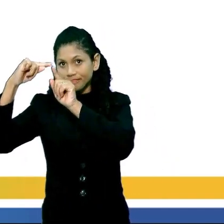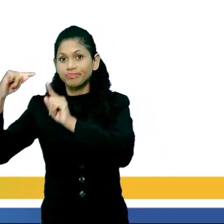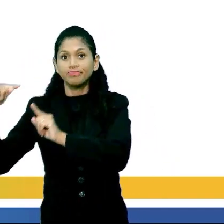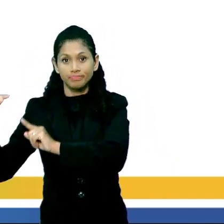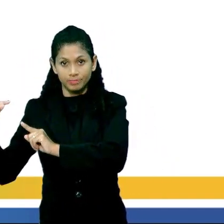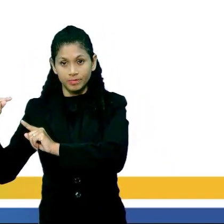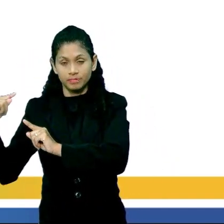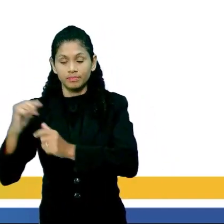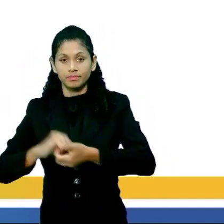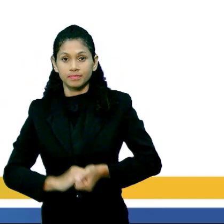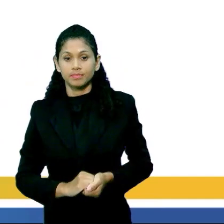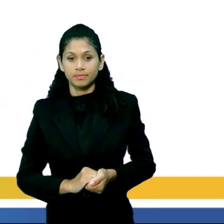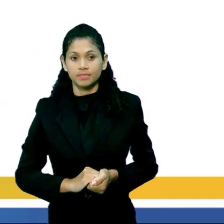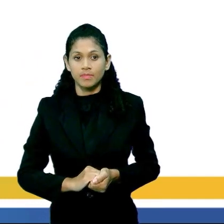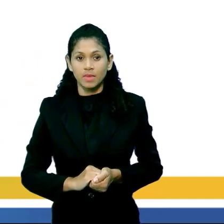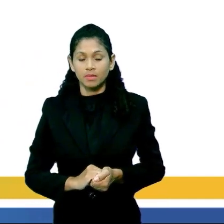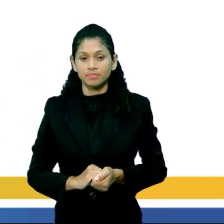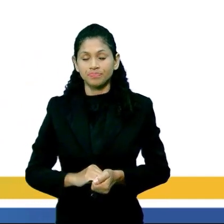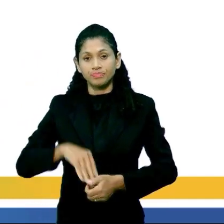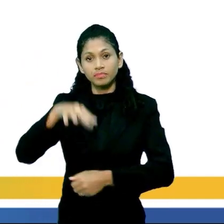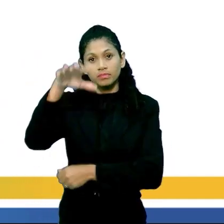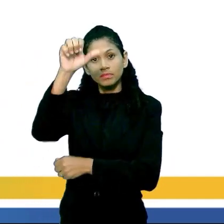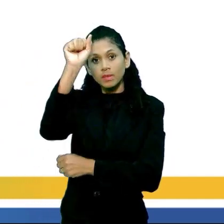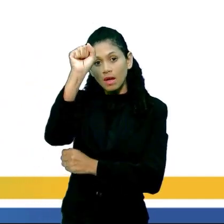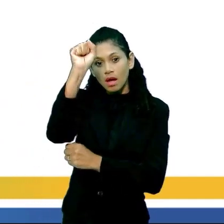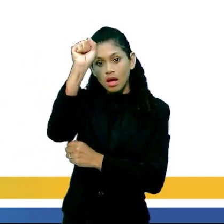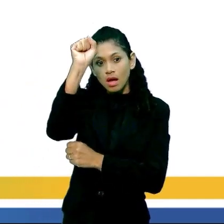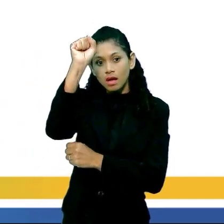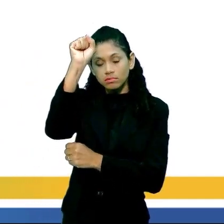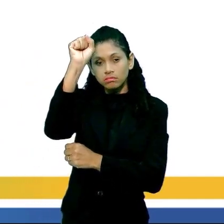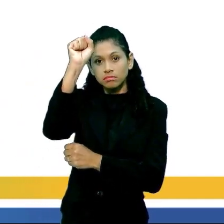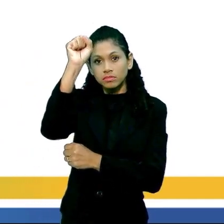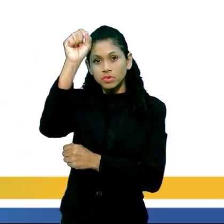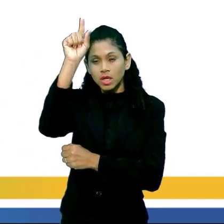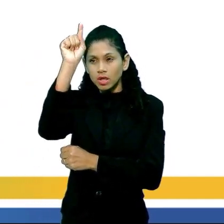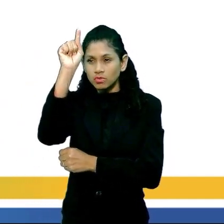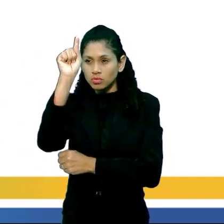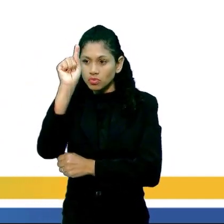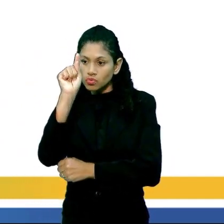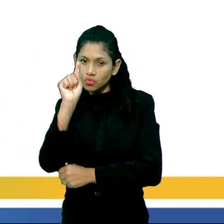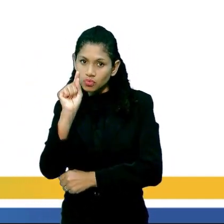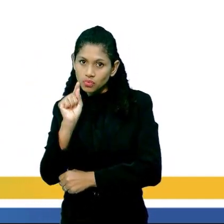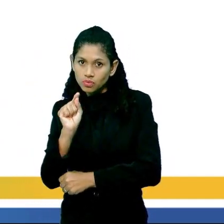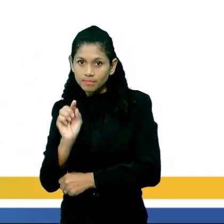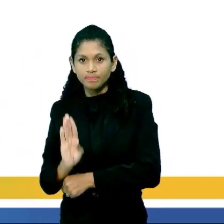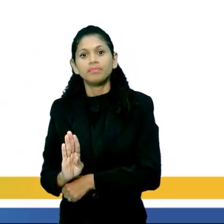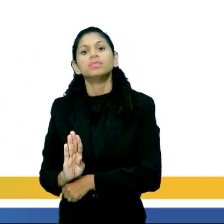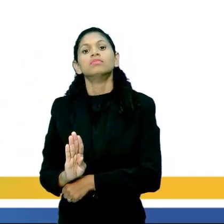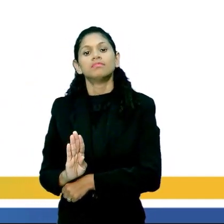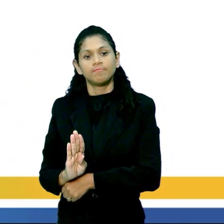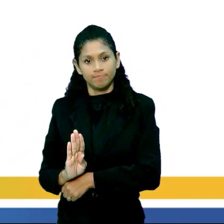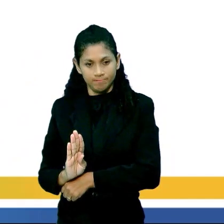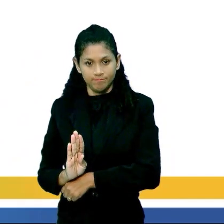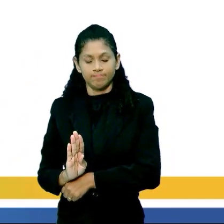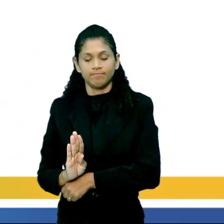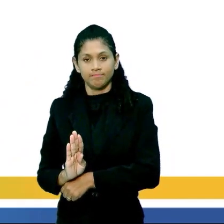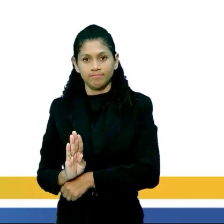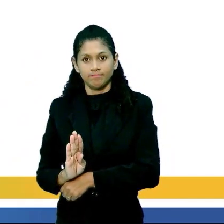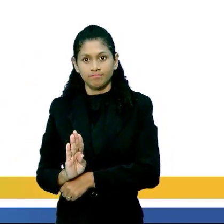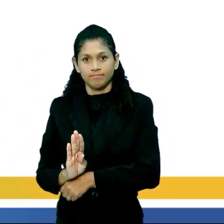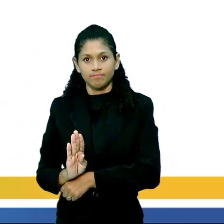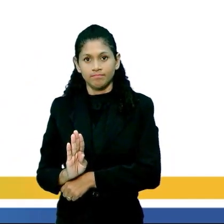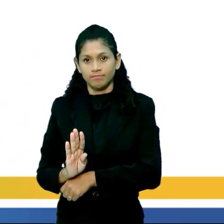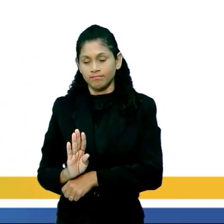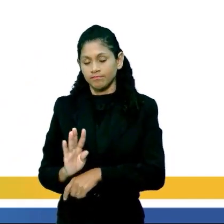o triângulo ele vai do ponto A ao ponto B, descendo aqui no cateto oposto,